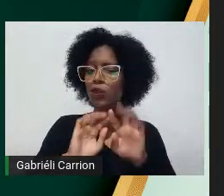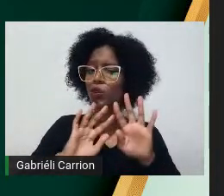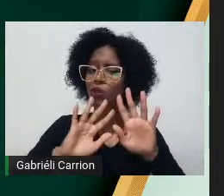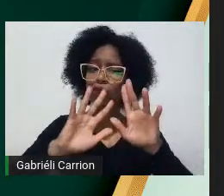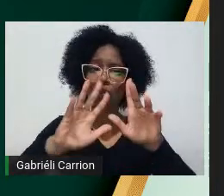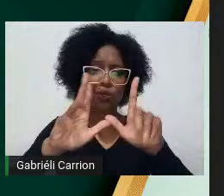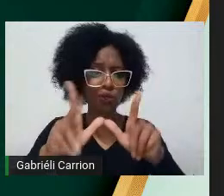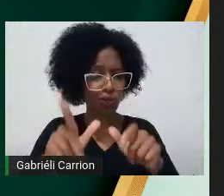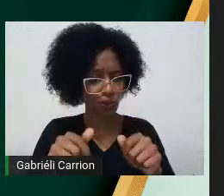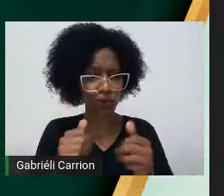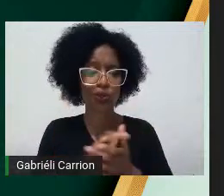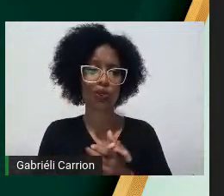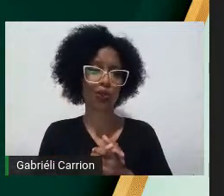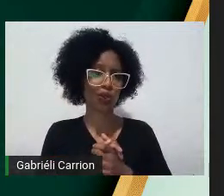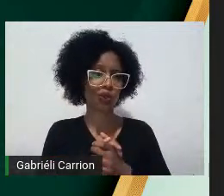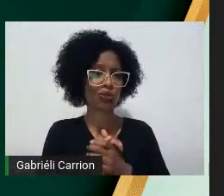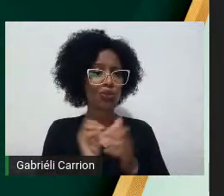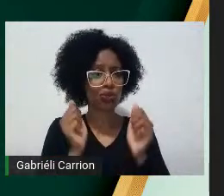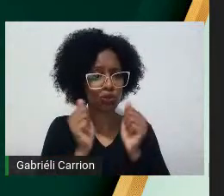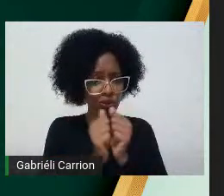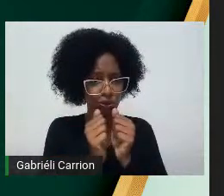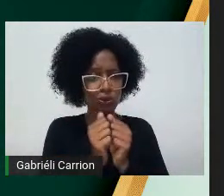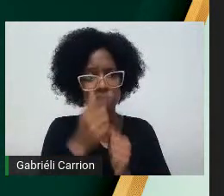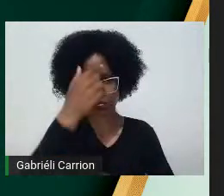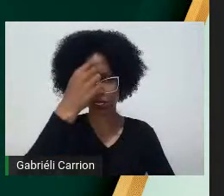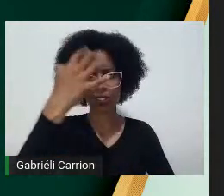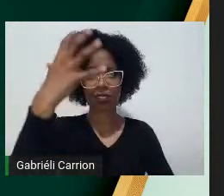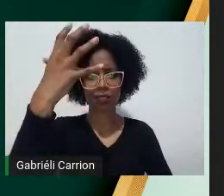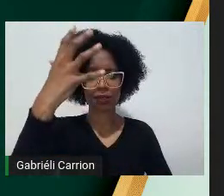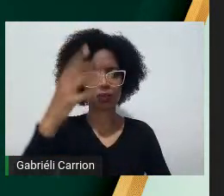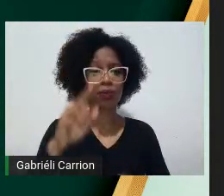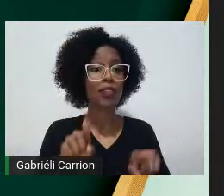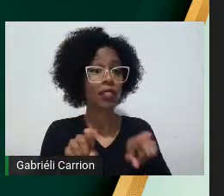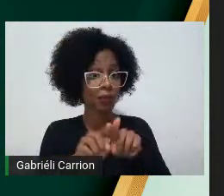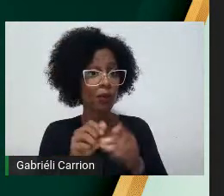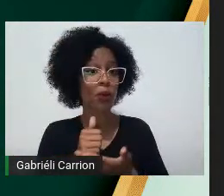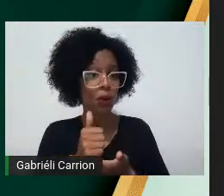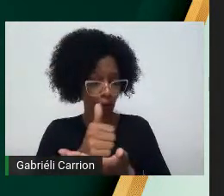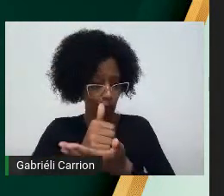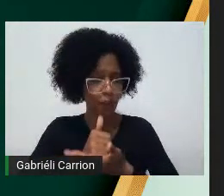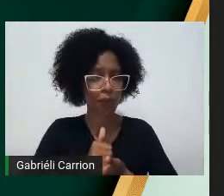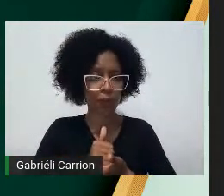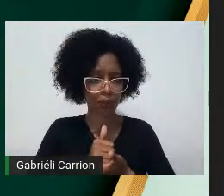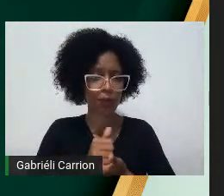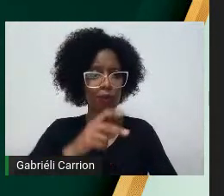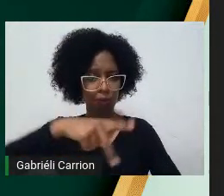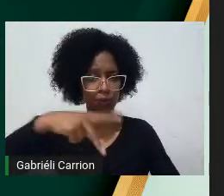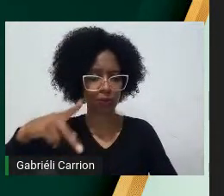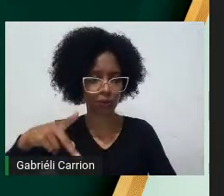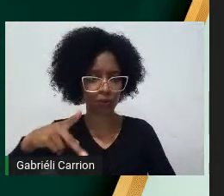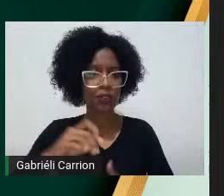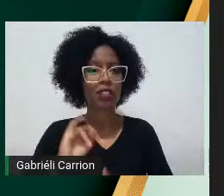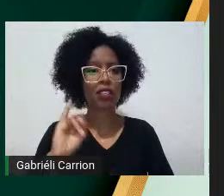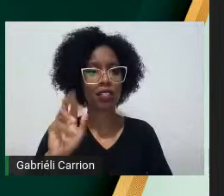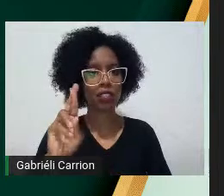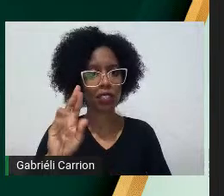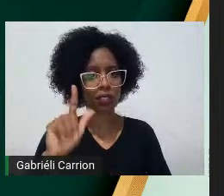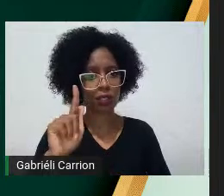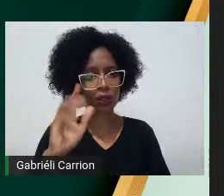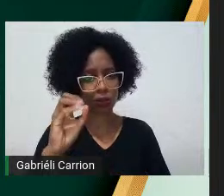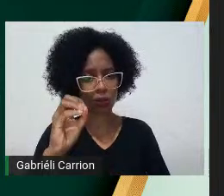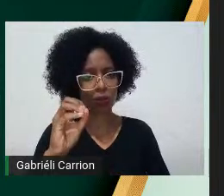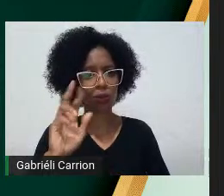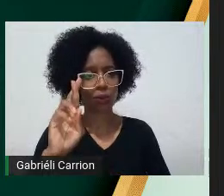acadêmica por todo o apoio pela Unipampa, pelo meu professor Igor, que me apoiou muito durante esses últimos